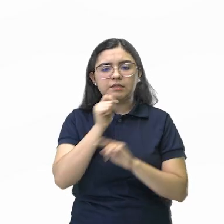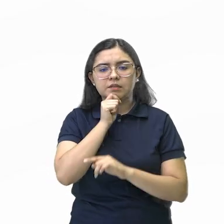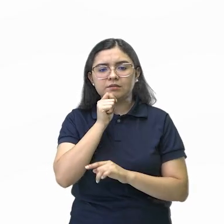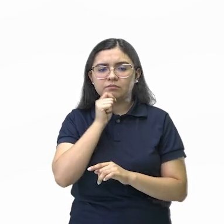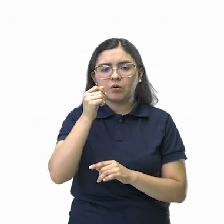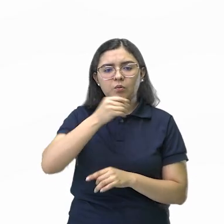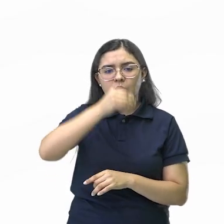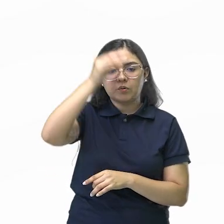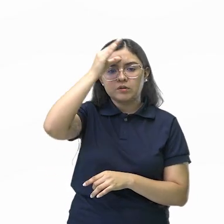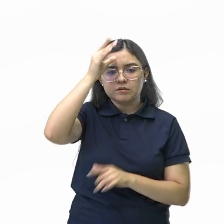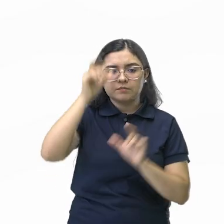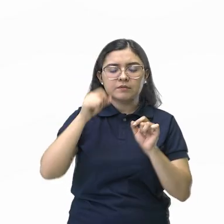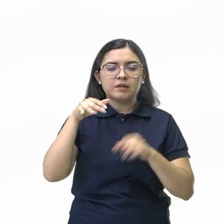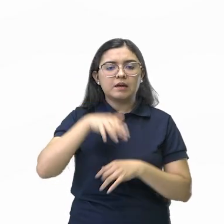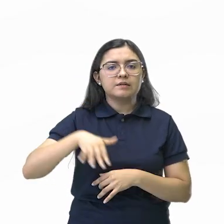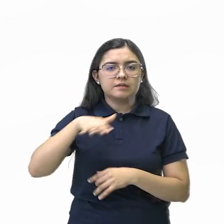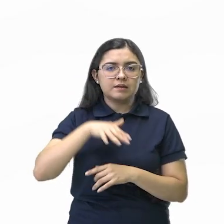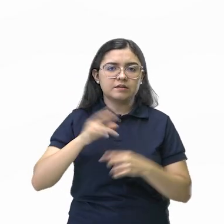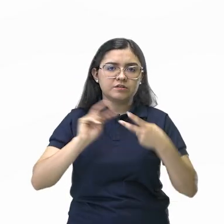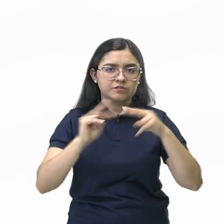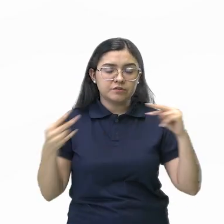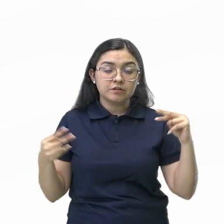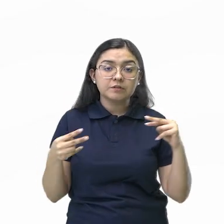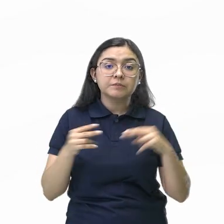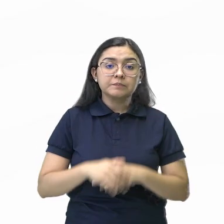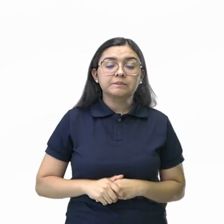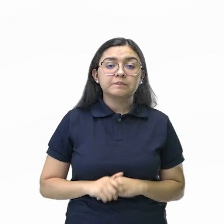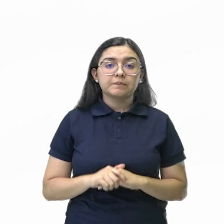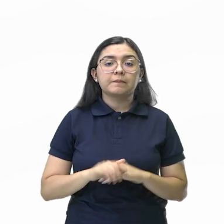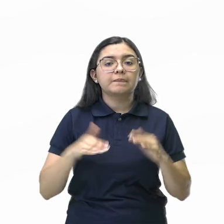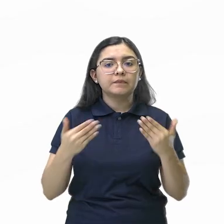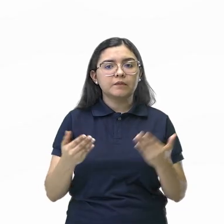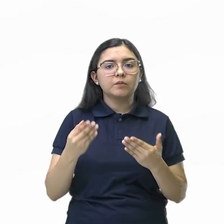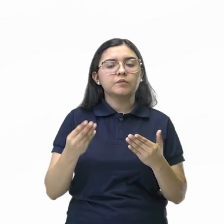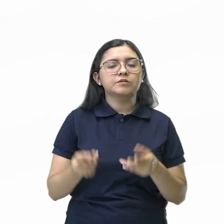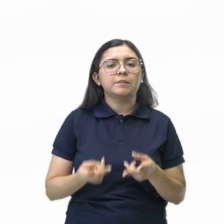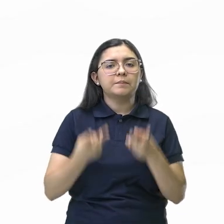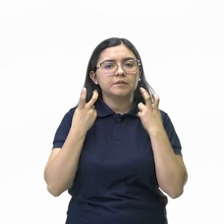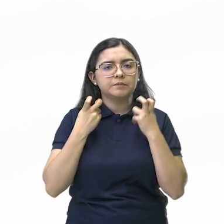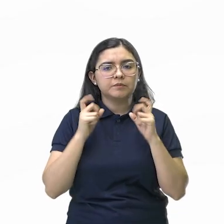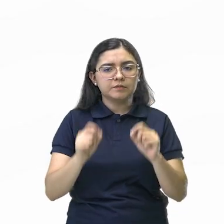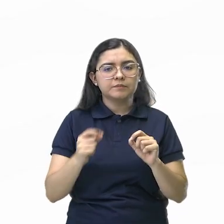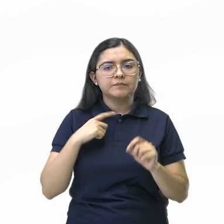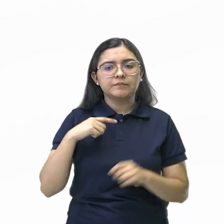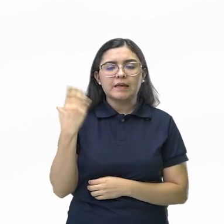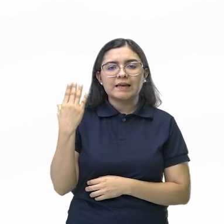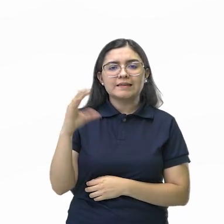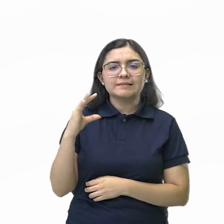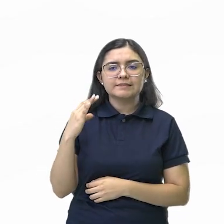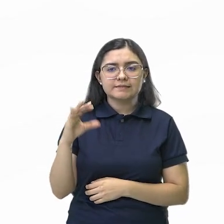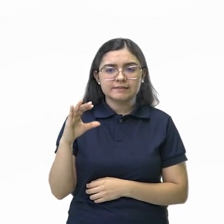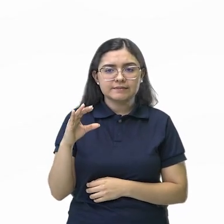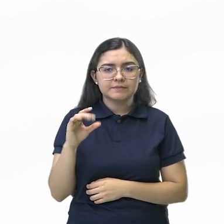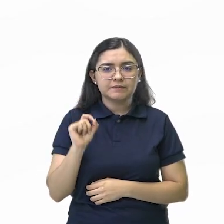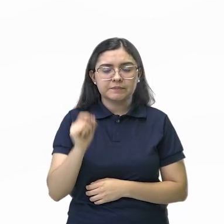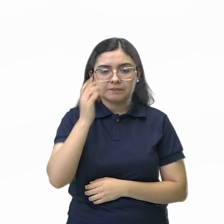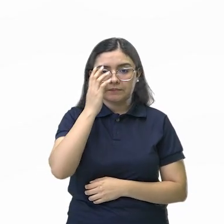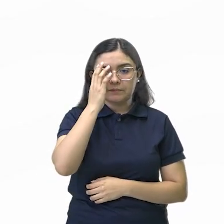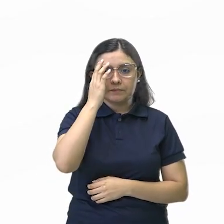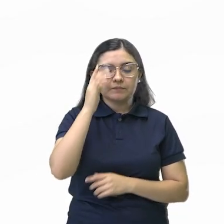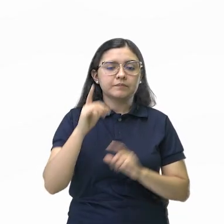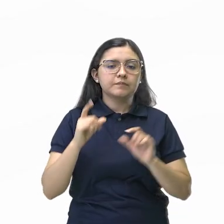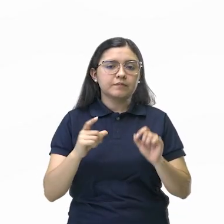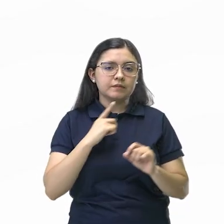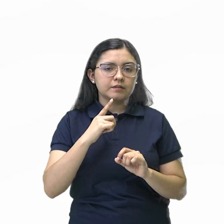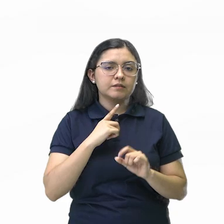tinham conhecimento da engenharia genética. Então, o que a gente está vendo aí é a ciência, né, moldando